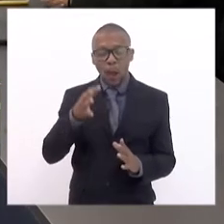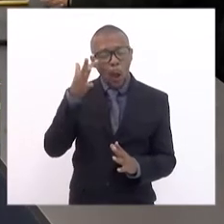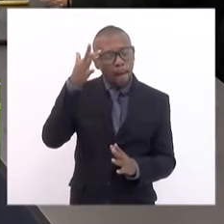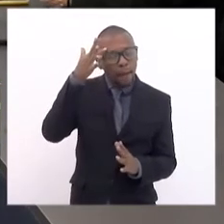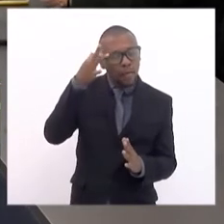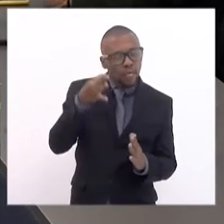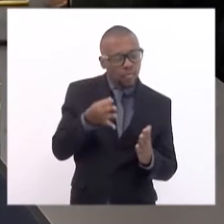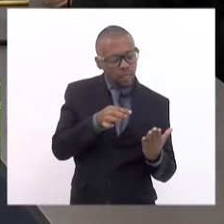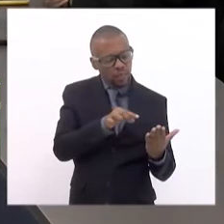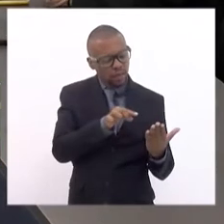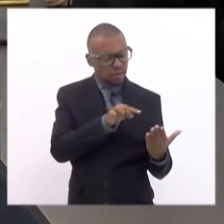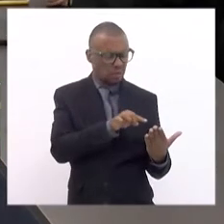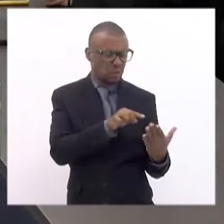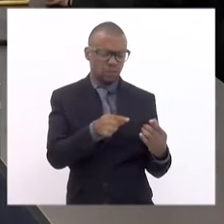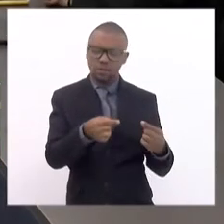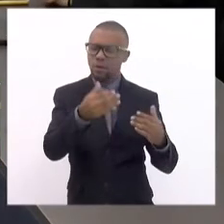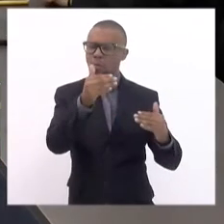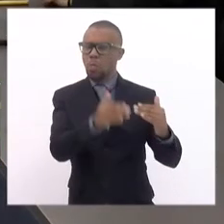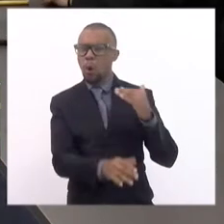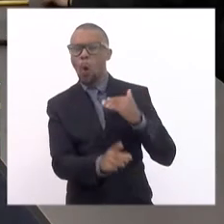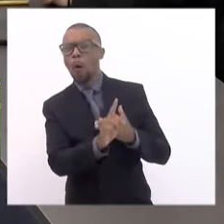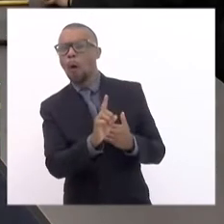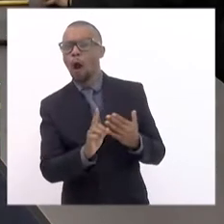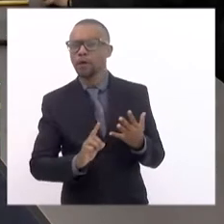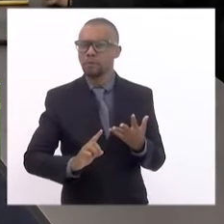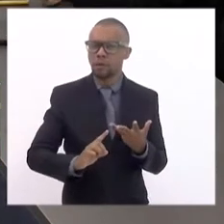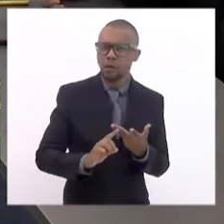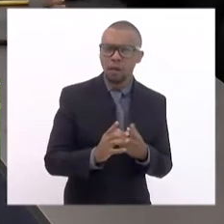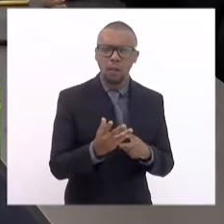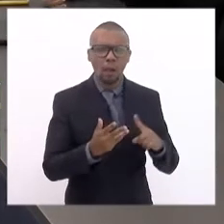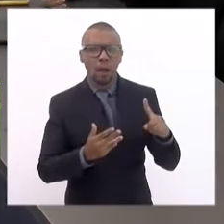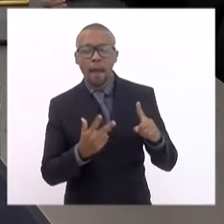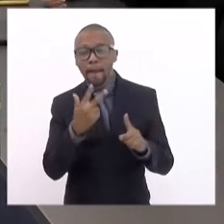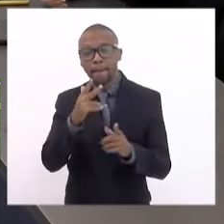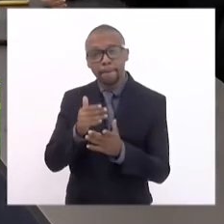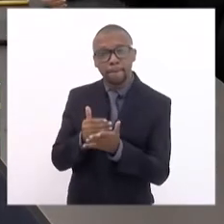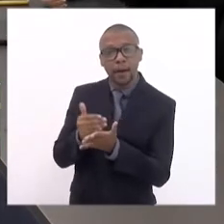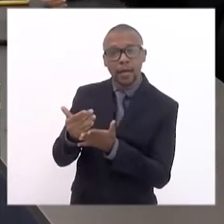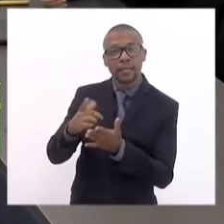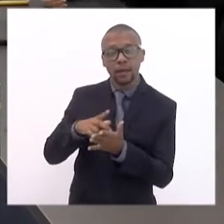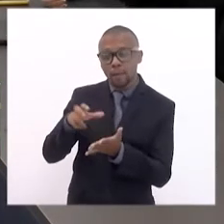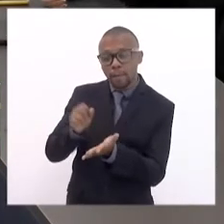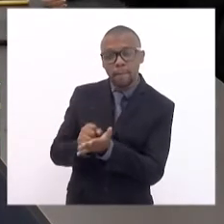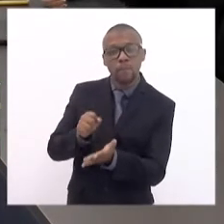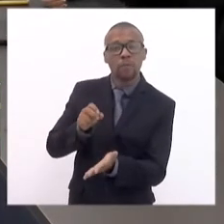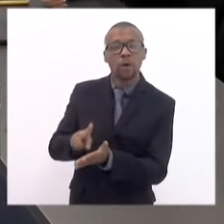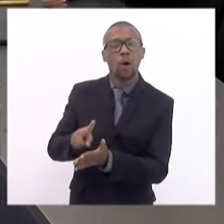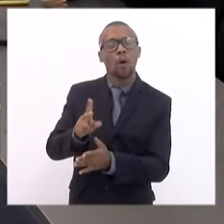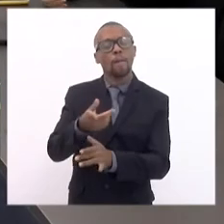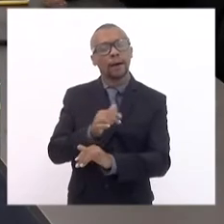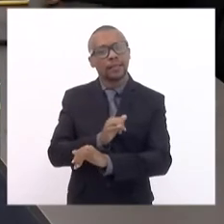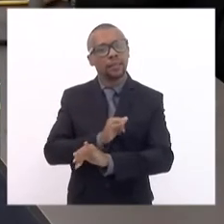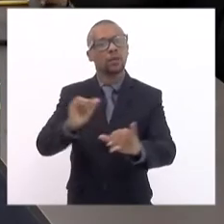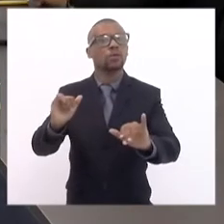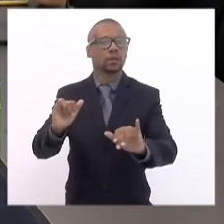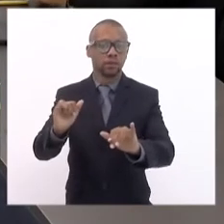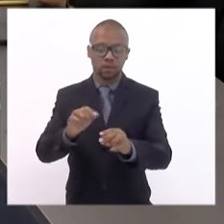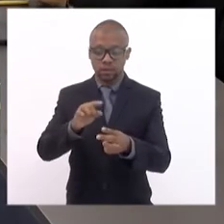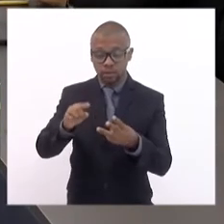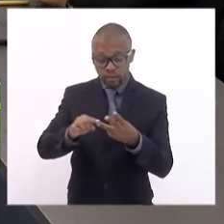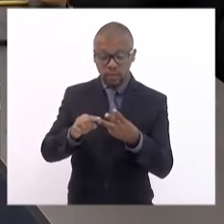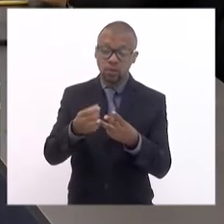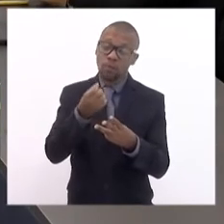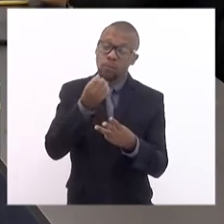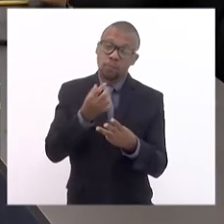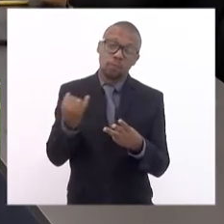de inconstitucionalidade e isso passe a vigorar com uma declaração de inconstitucionalidade. Então, esse é um terceiro aspecto importante. E, por